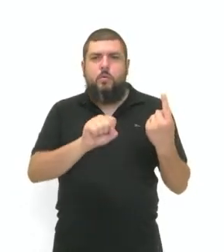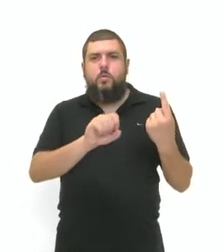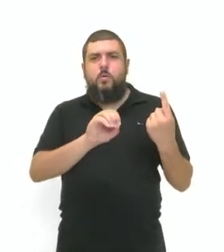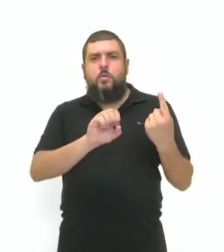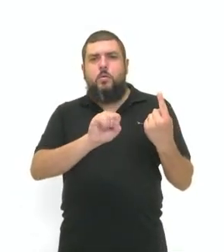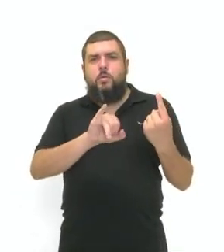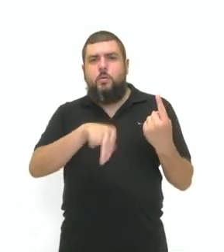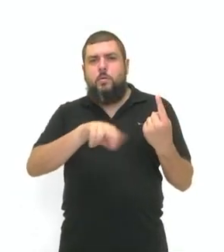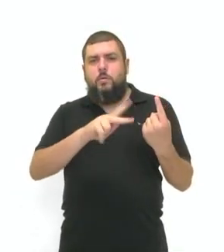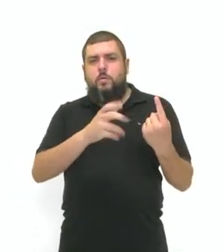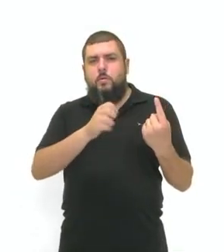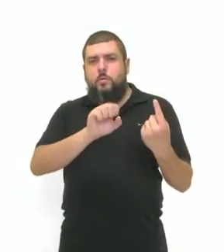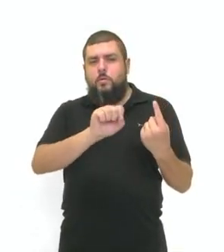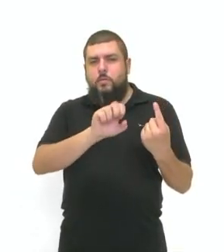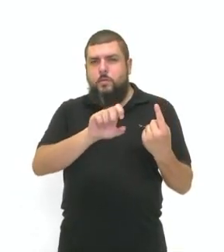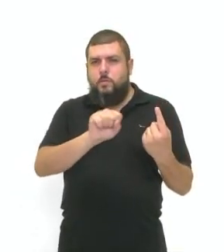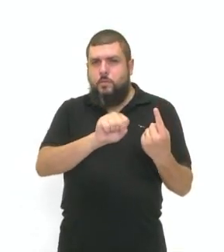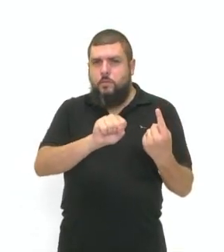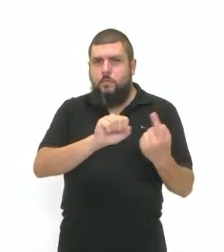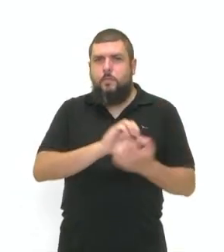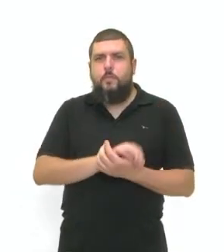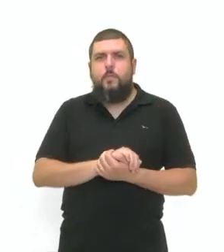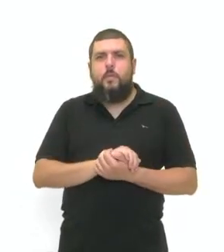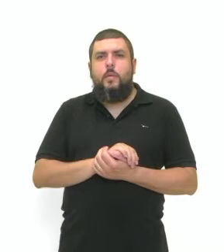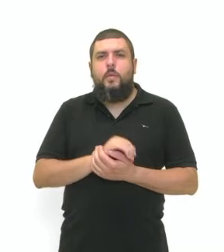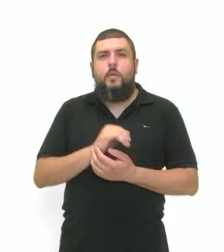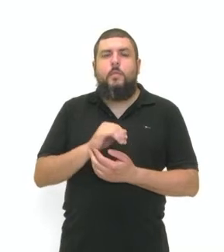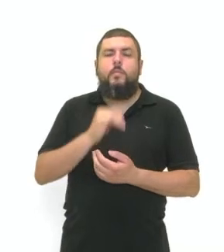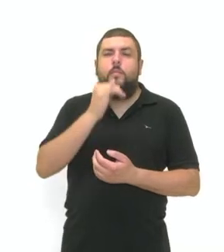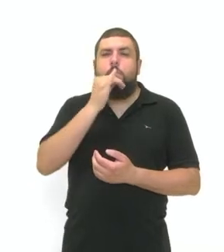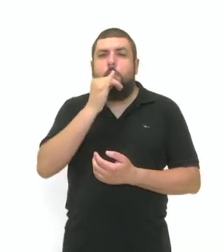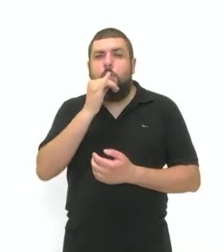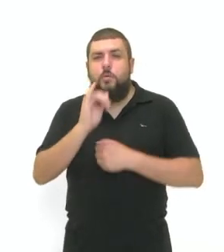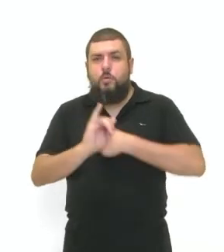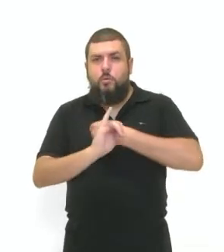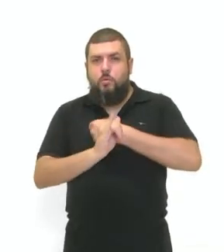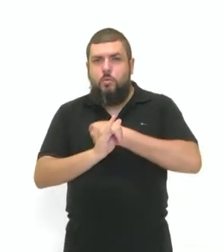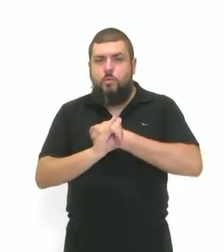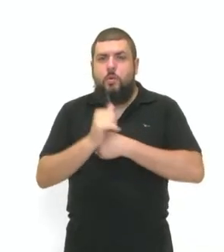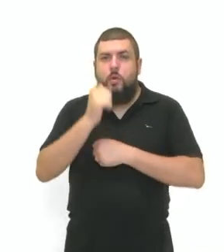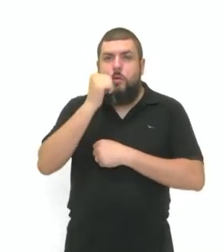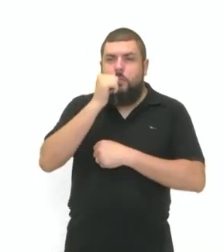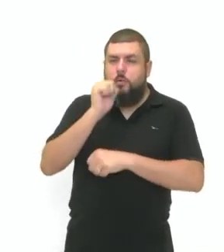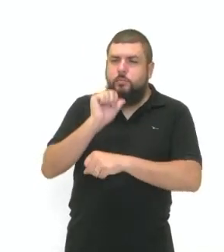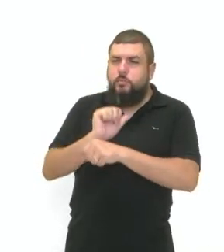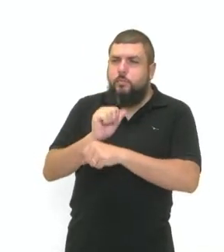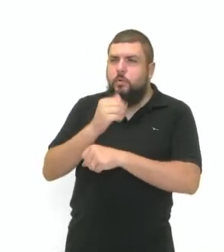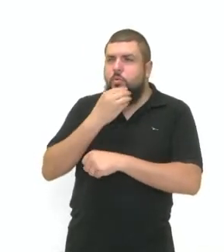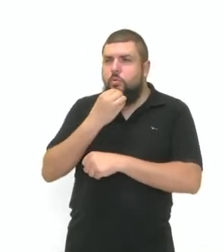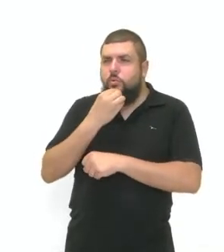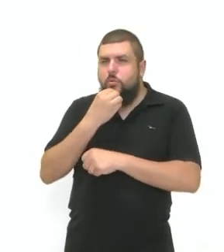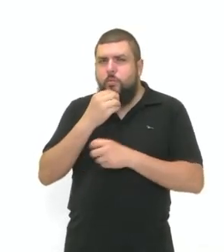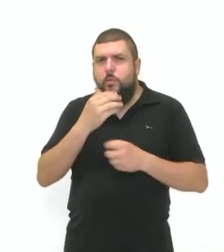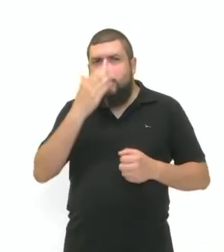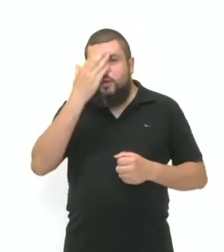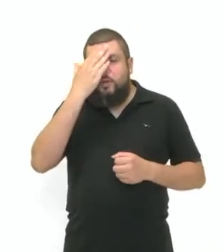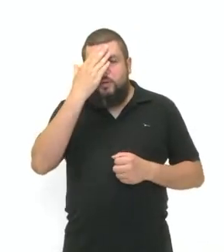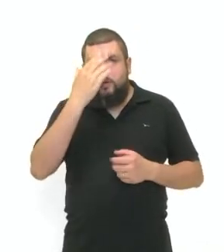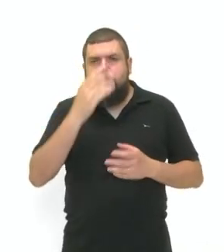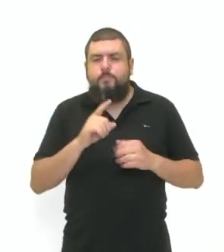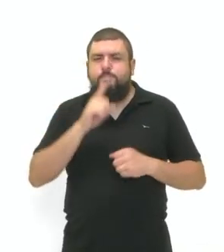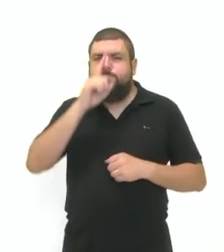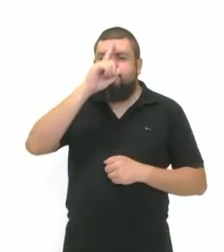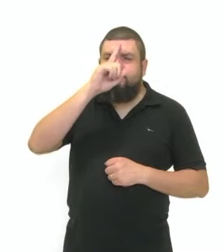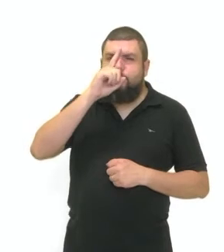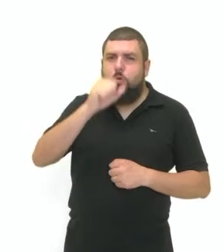A Mulher Esperando o Homem, né? Onde o personagem se vê sujeito a muitos perigos entre ódio e tédio,